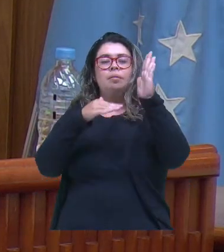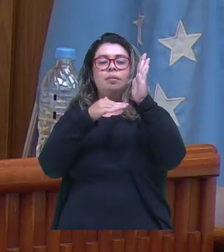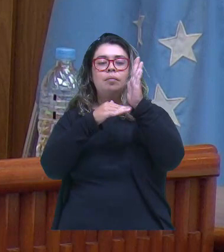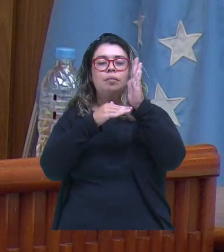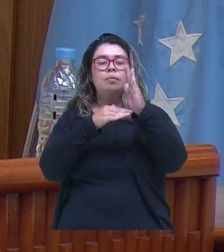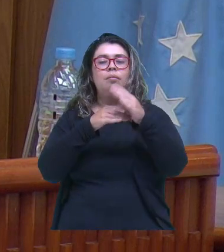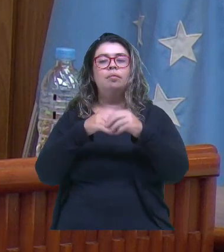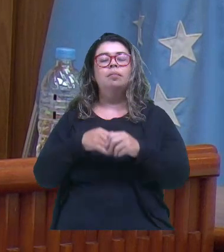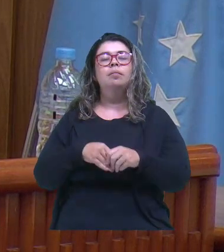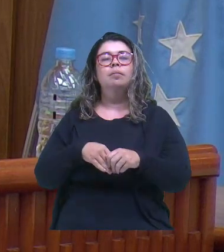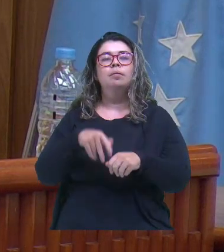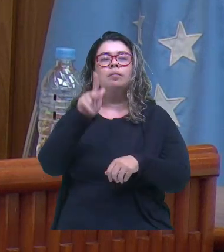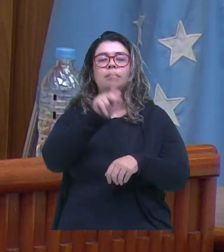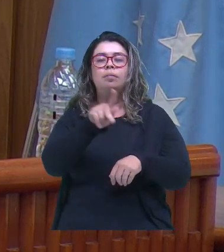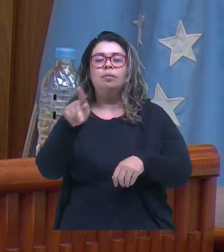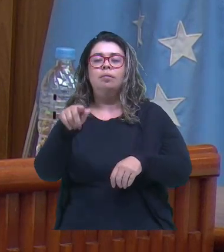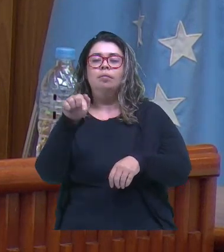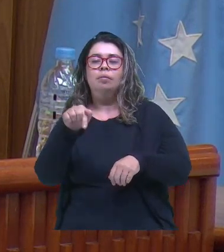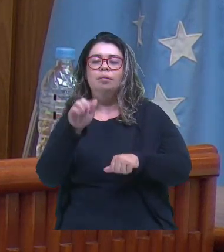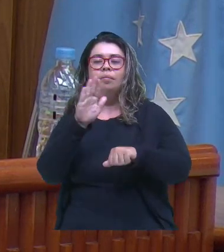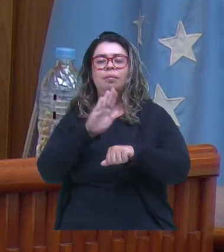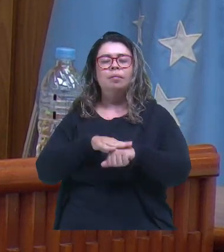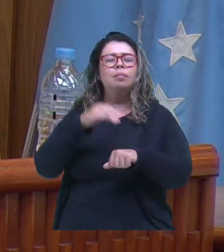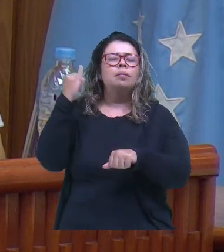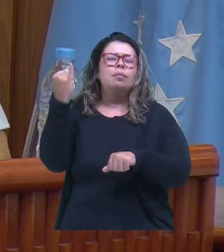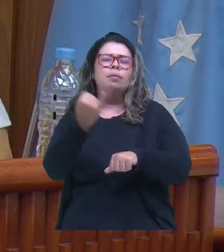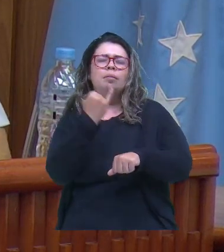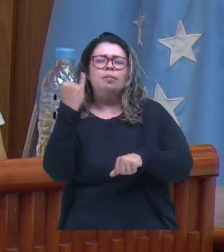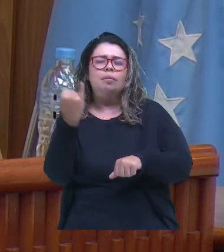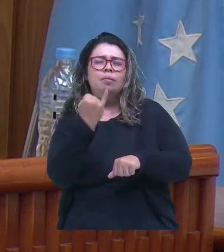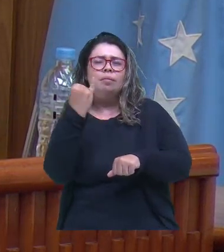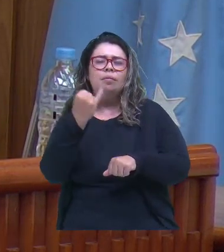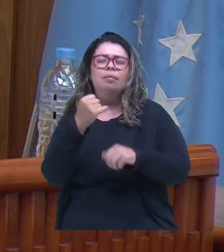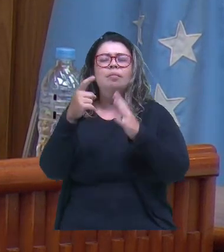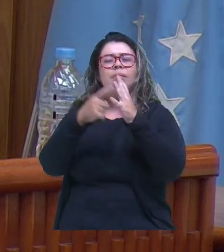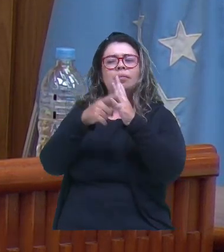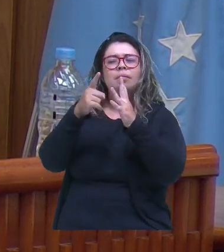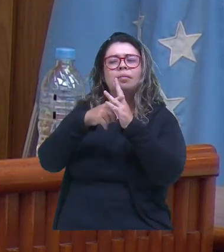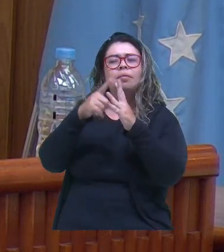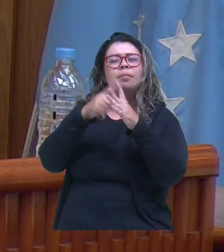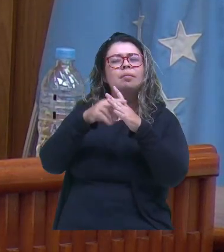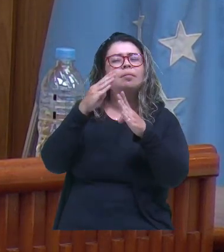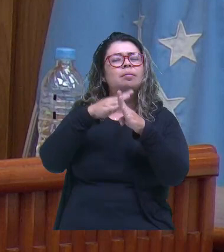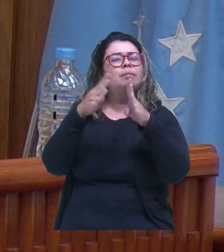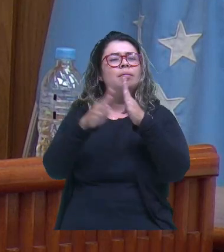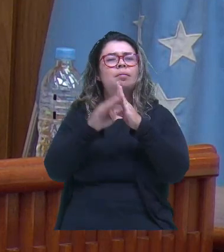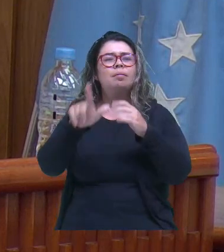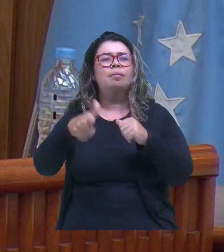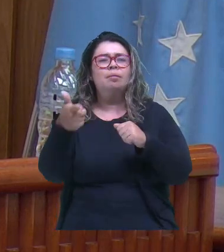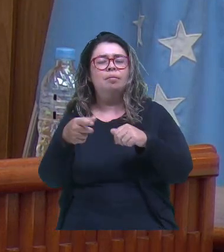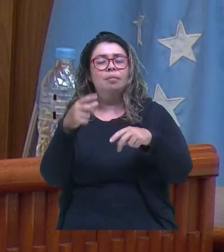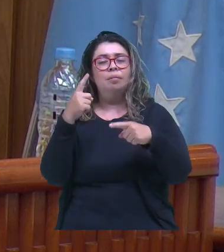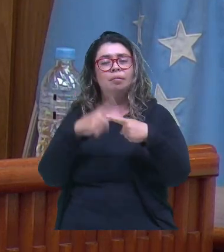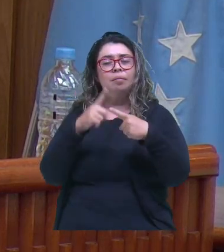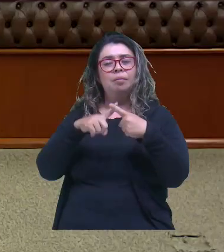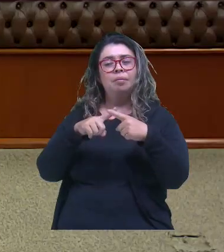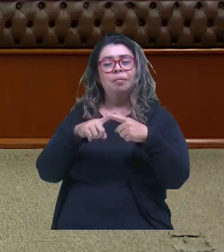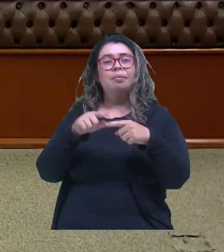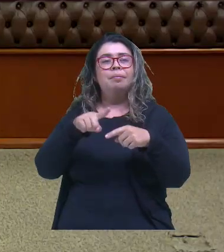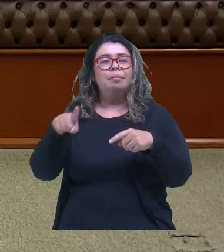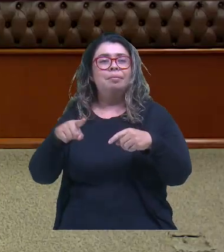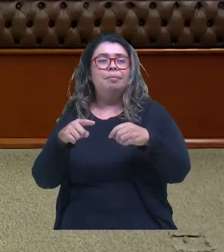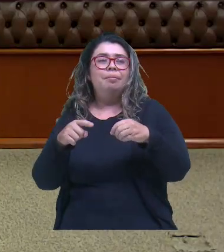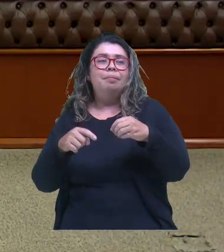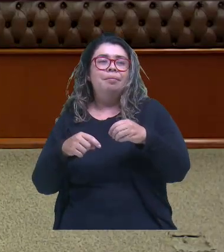Essa é a mais nobre profissão dentre todas as outras, porque é dela que brota as